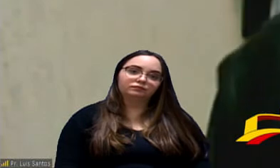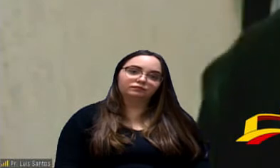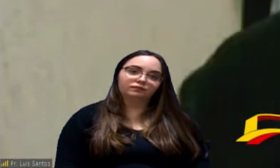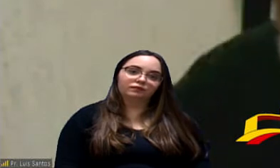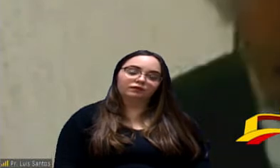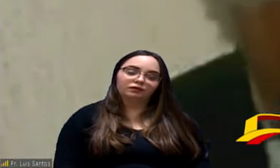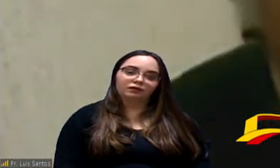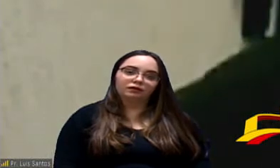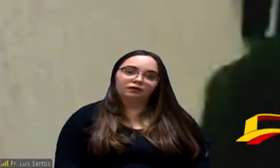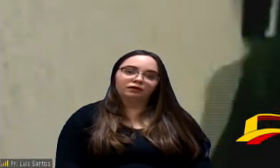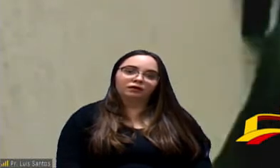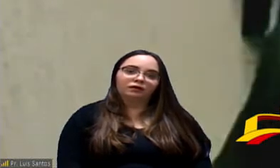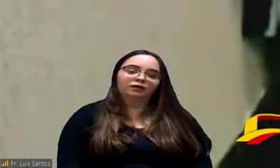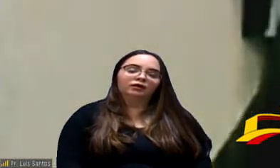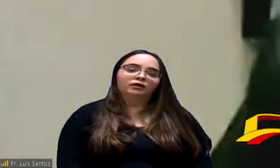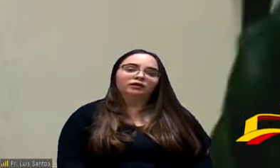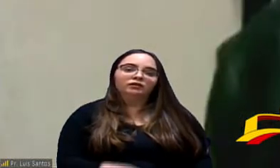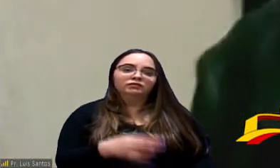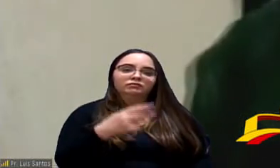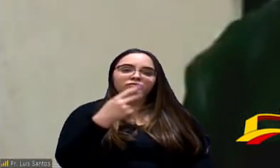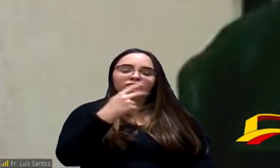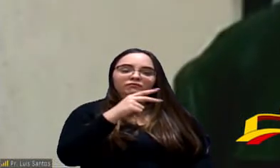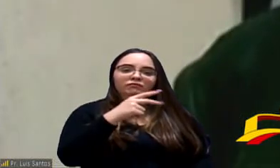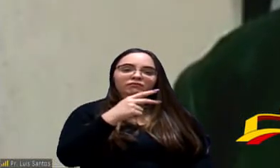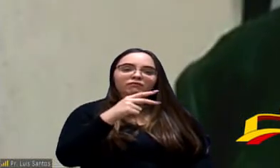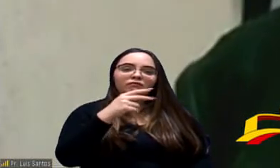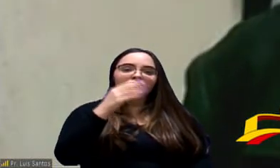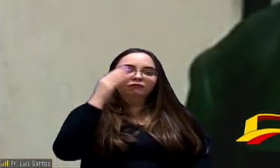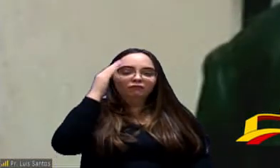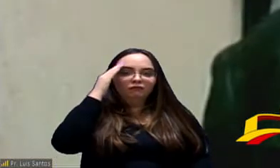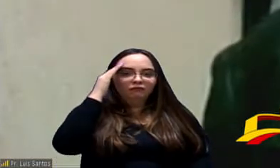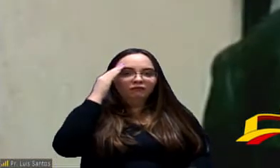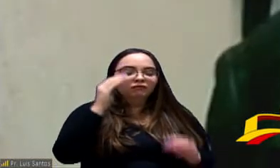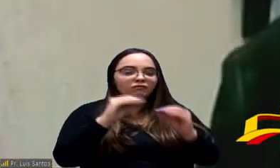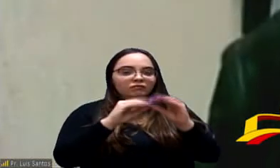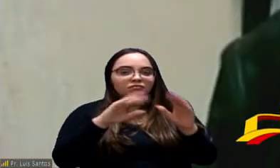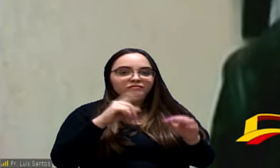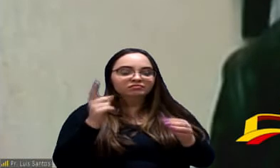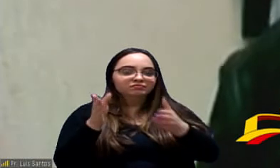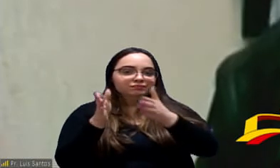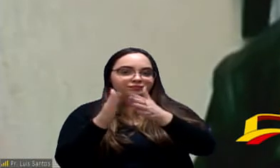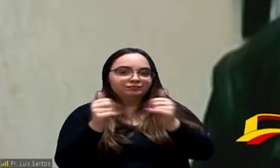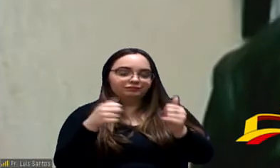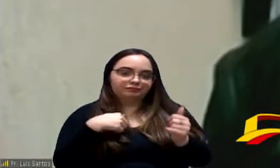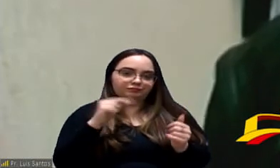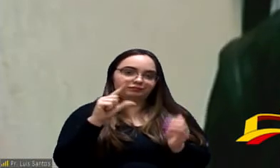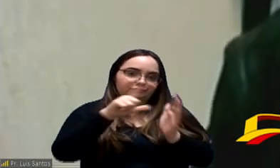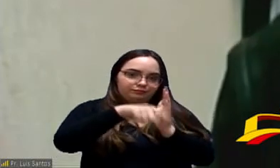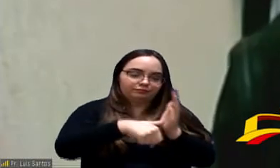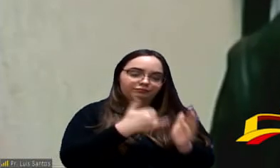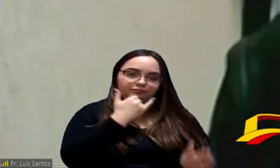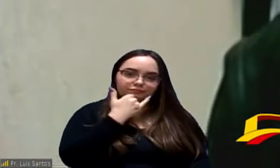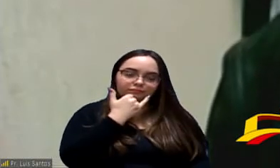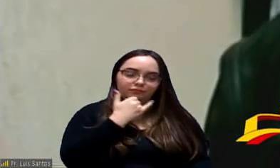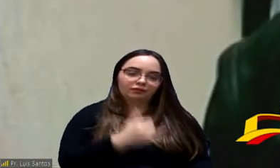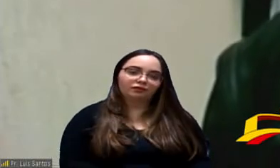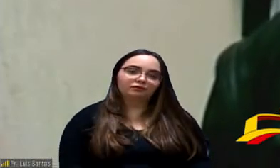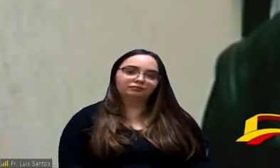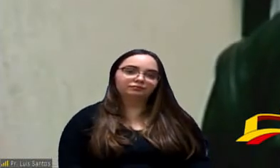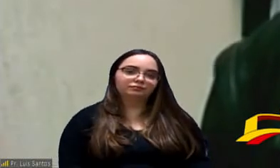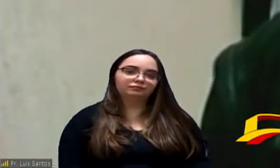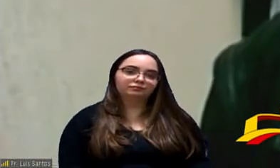pelo seu entendimento aí da nossa solicitação. Cheguei um pouquinho atrasado.